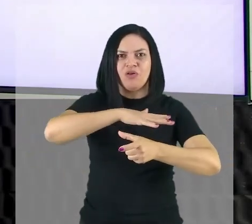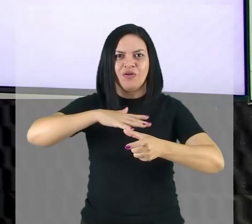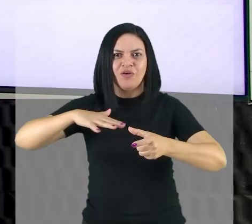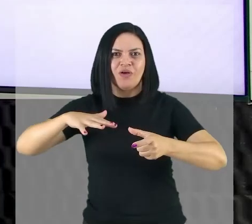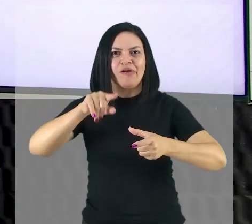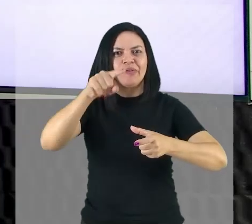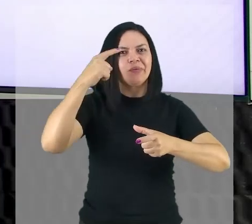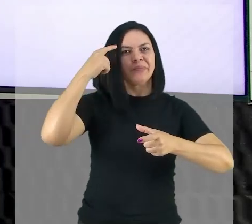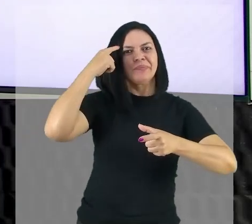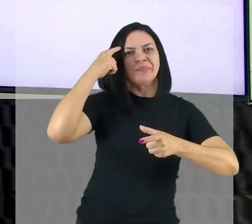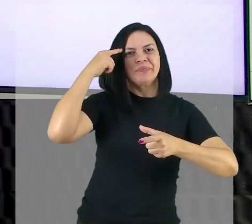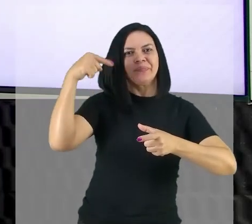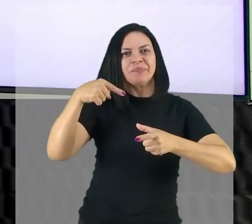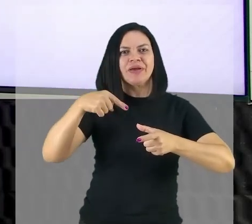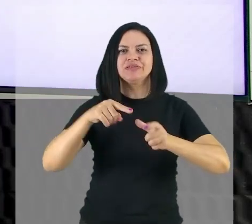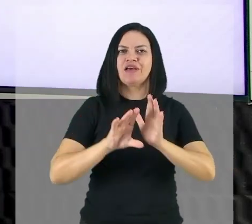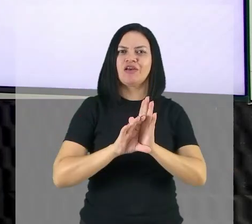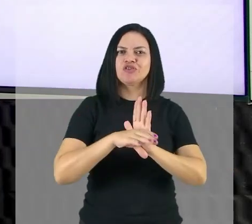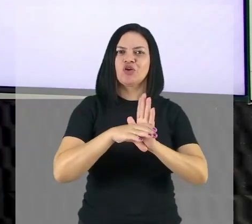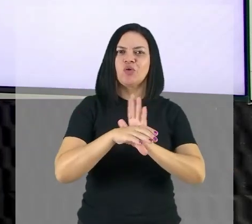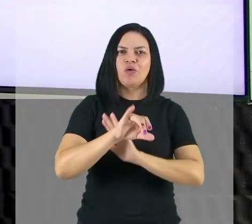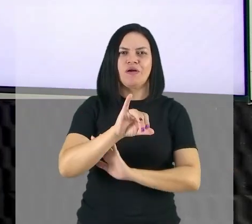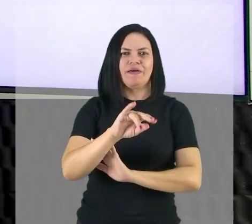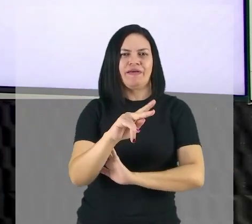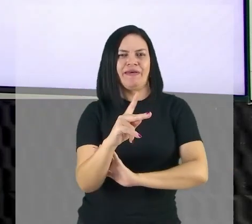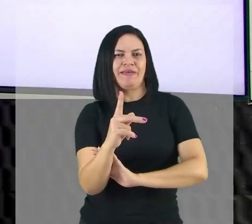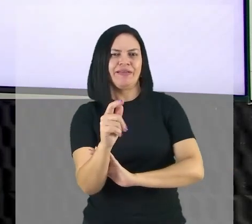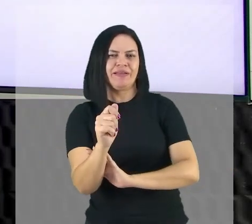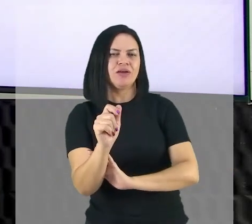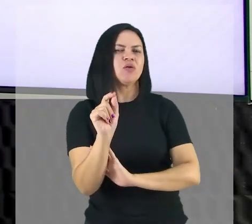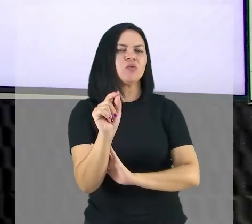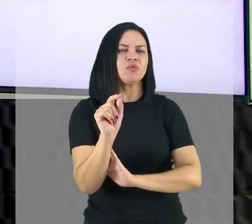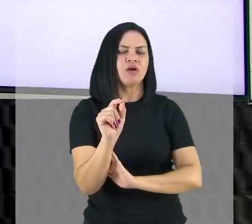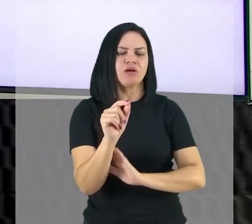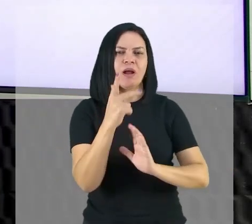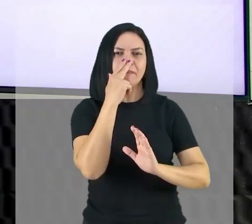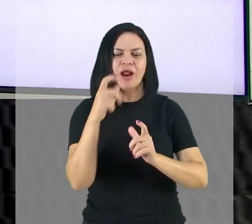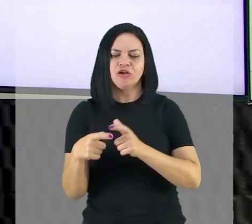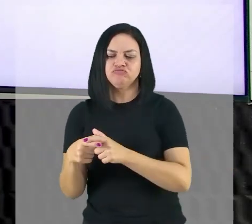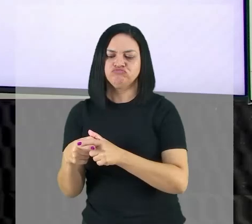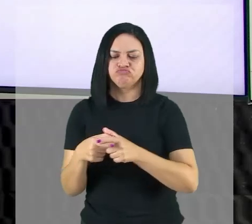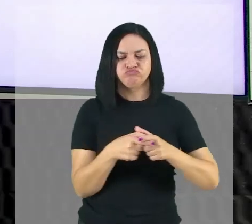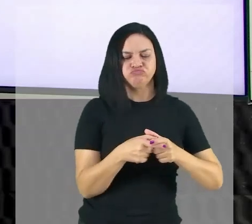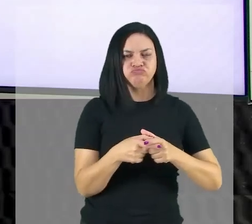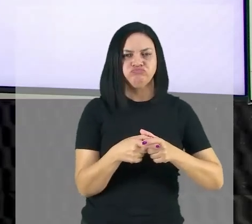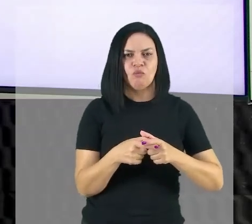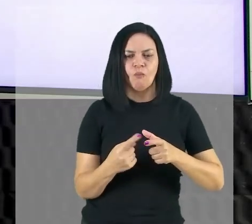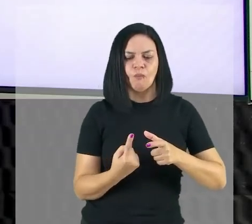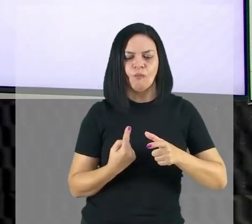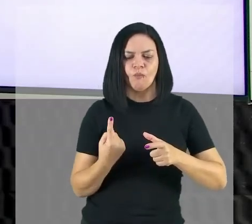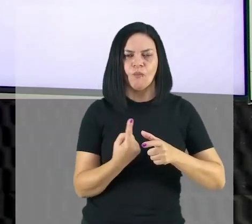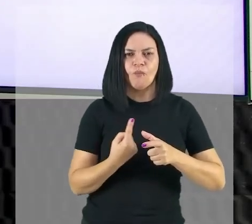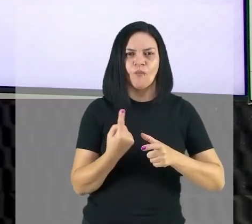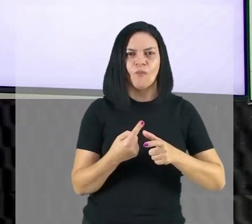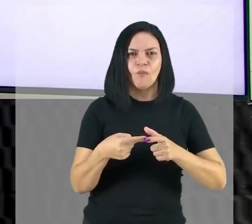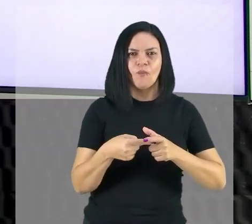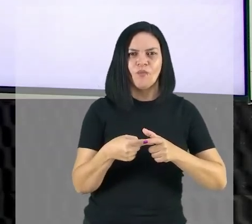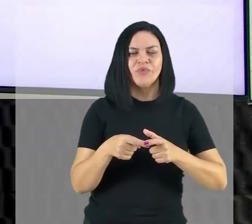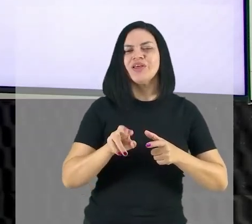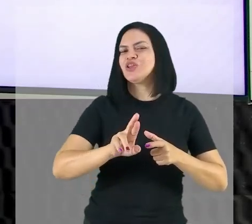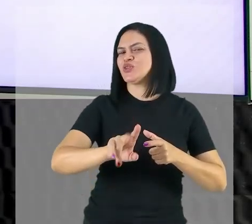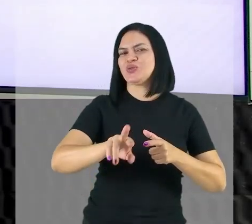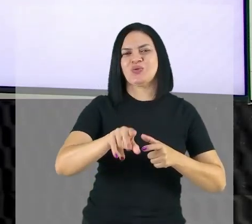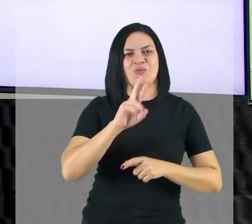gente pensa muito nesse conceito de ilha com a ideia de isolamento, de solidão. E essa não